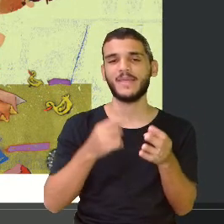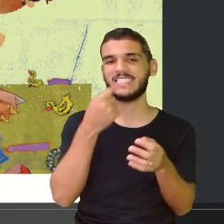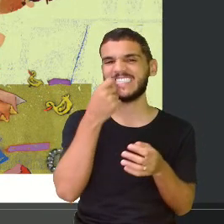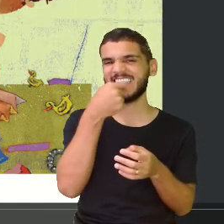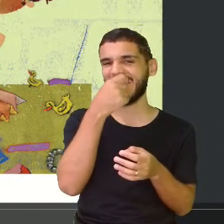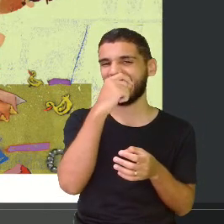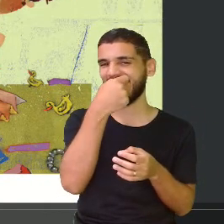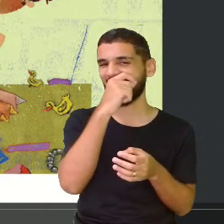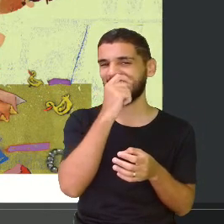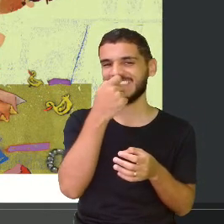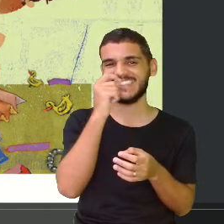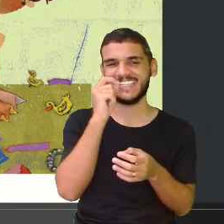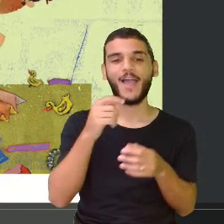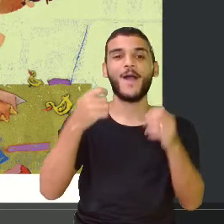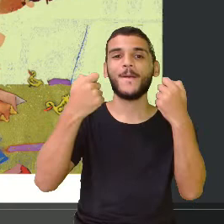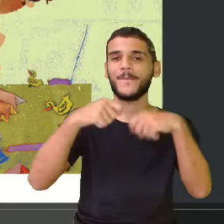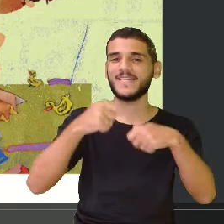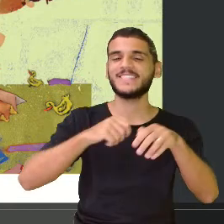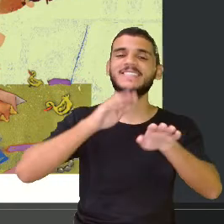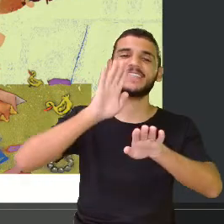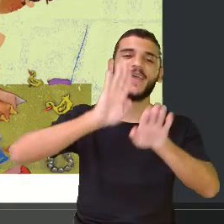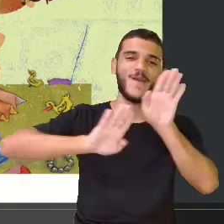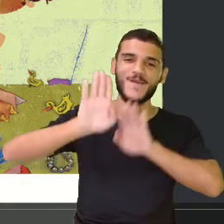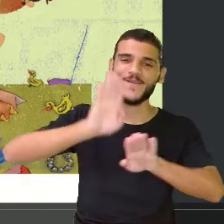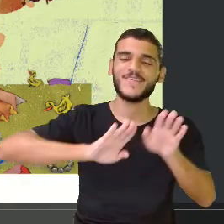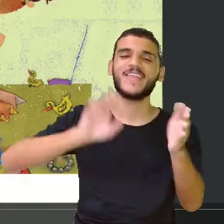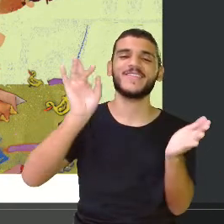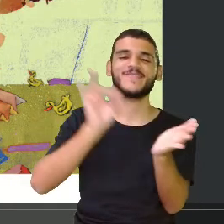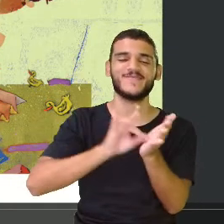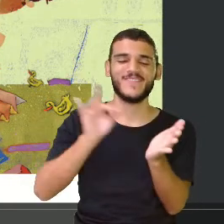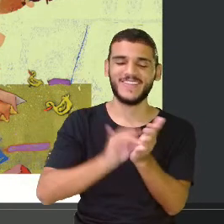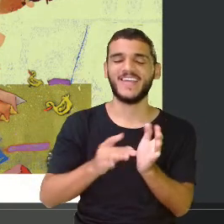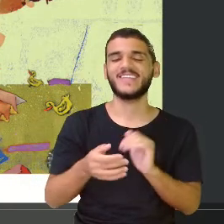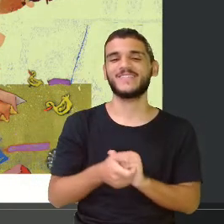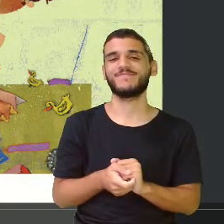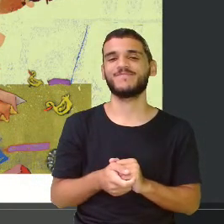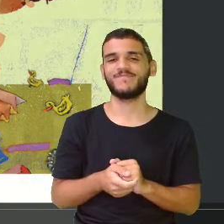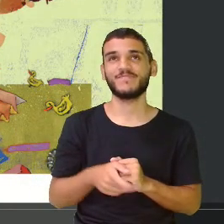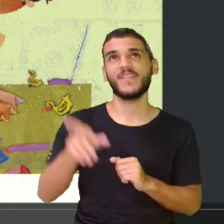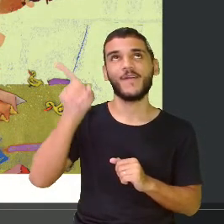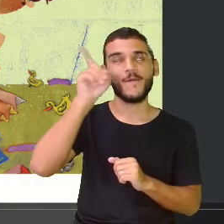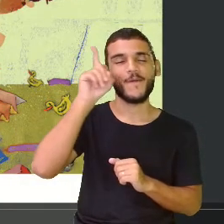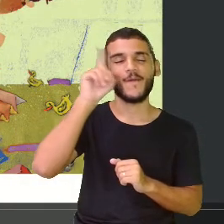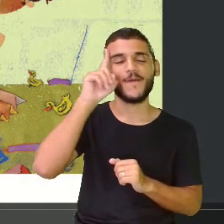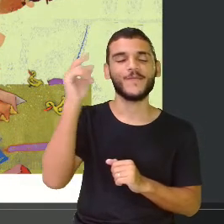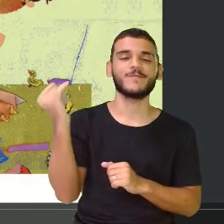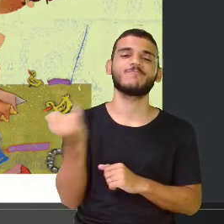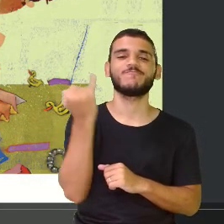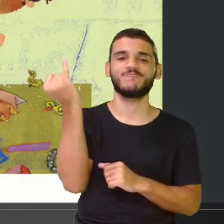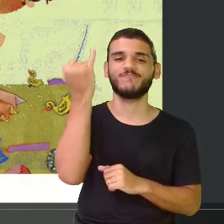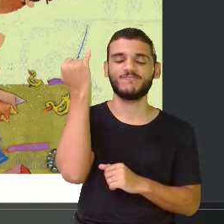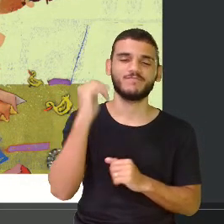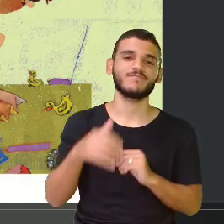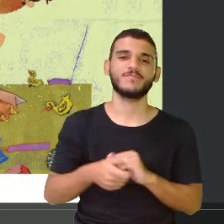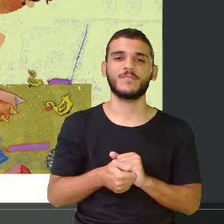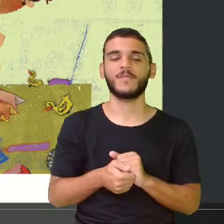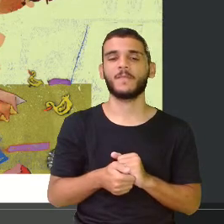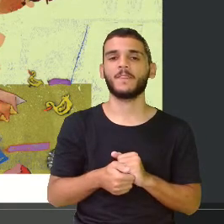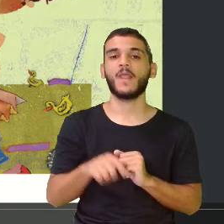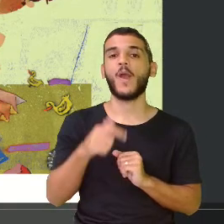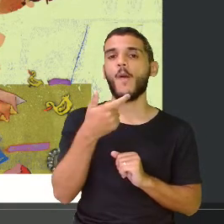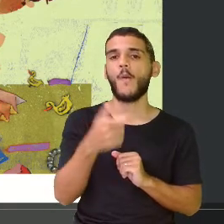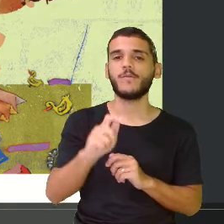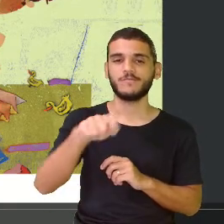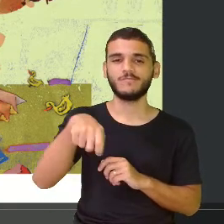gente precisa cuidar deles bem direitinho para poder seguir a nossa rotina. Dão trabalho, mas são importantes. Vamos conhecer outras